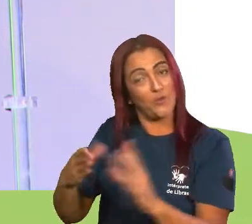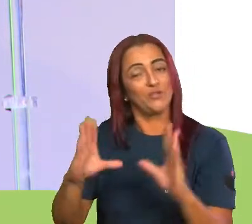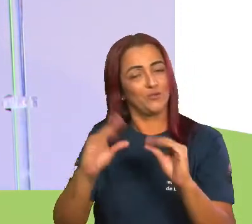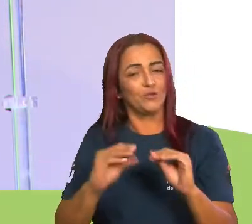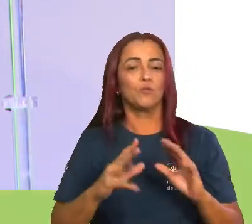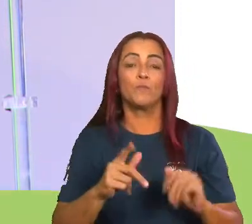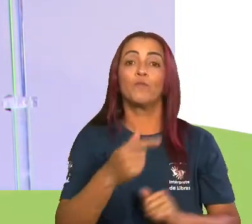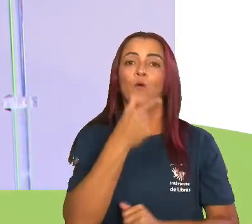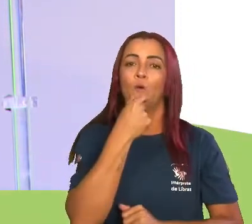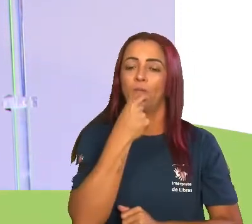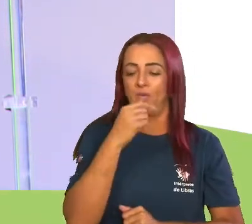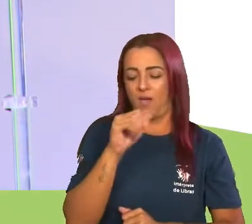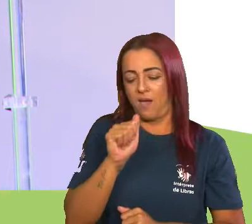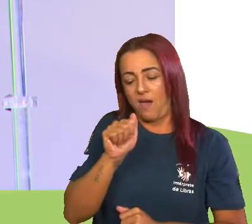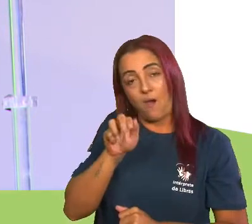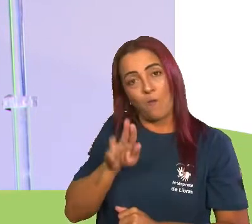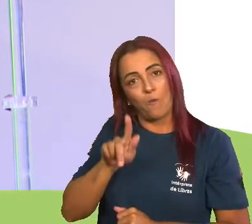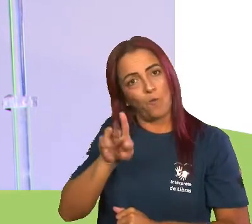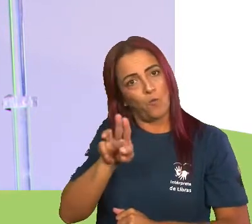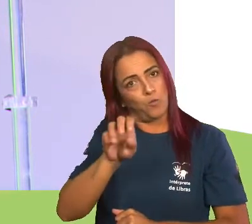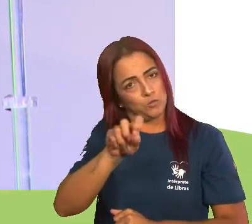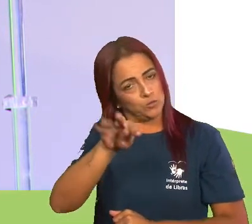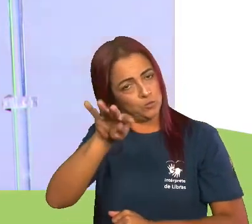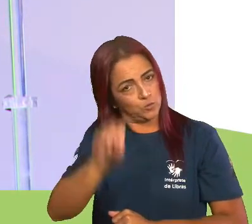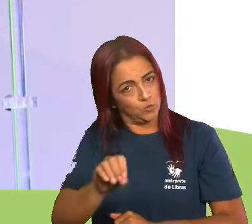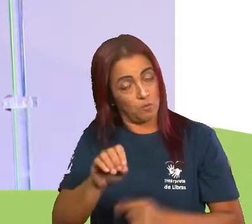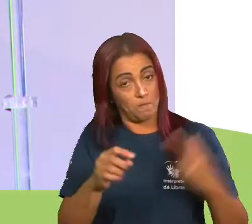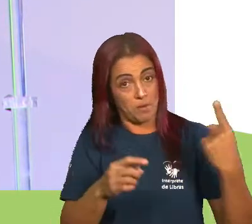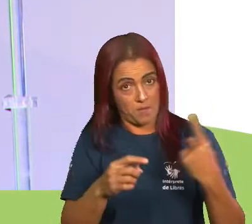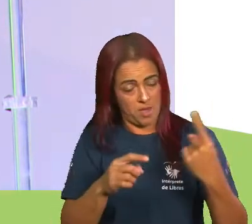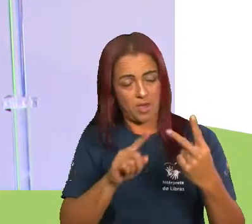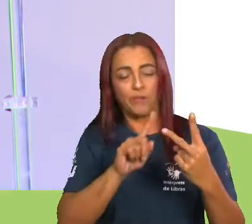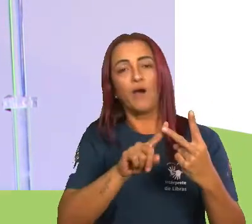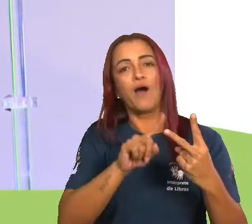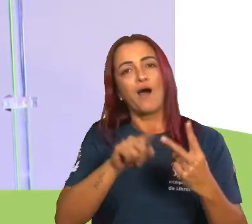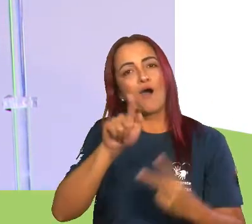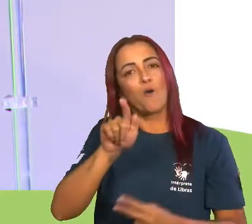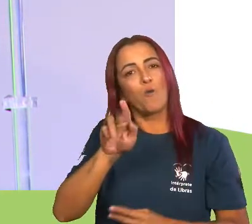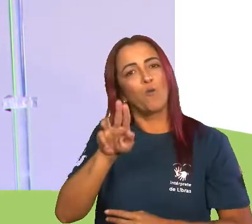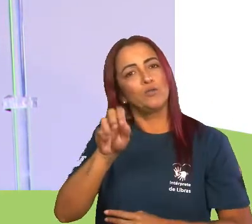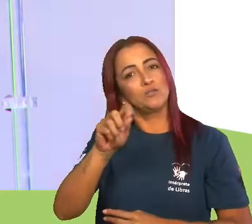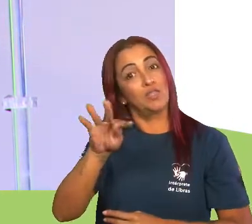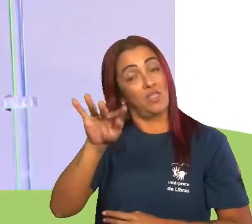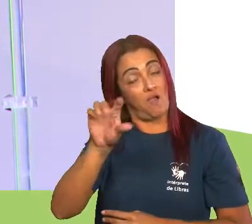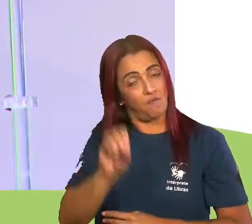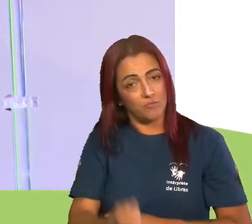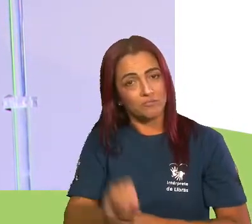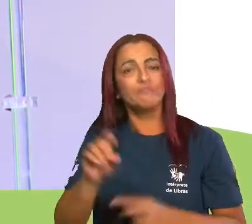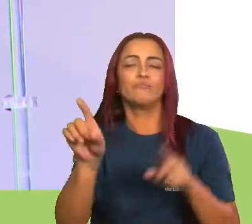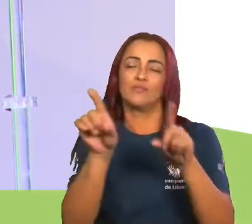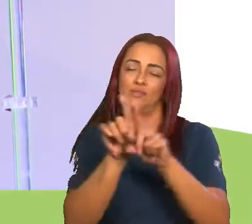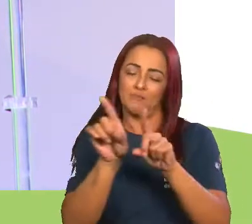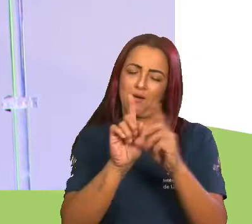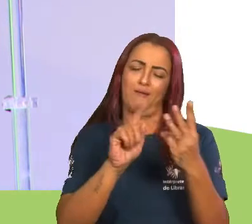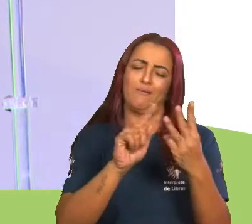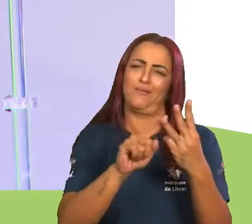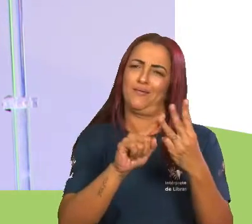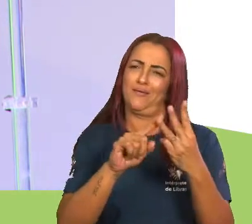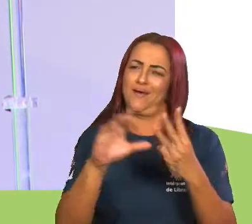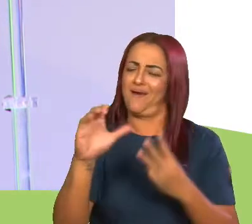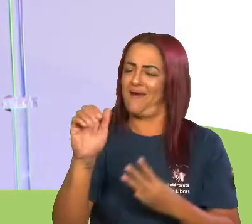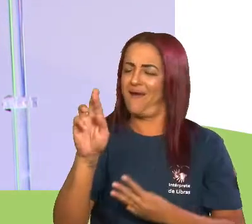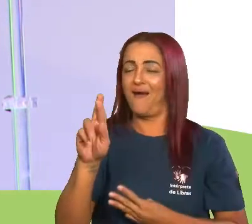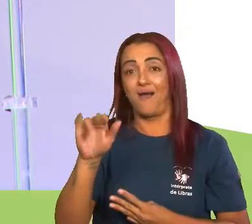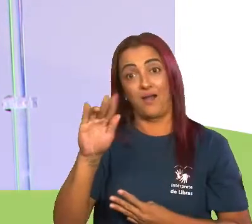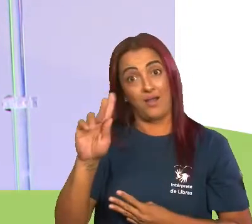Augusto Cruz, com o primeiro prêmio. O Gustavo Mendes. E o Carlinhos Brown, que eu gostaria de dizer